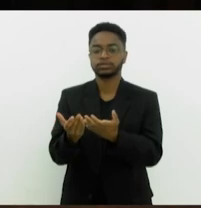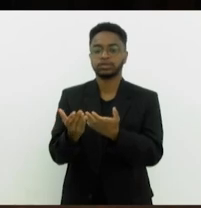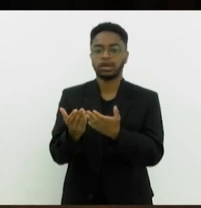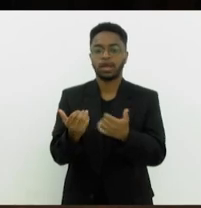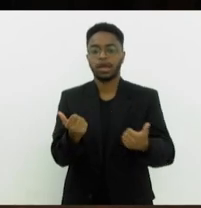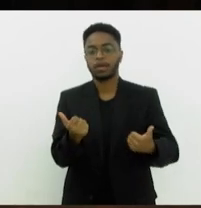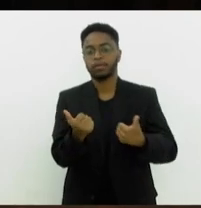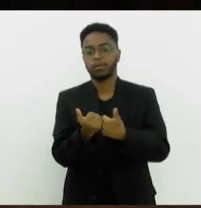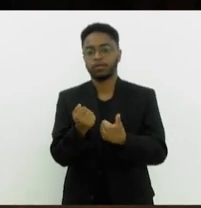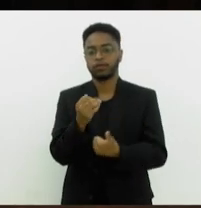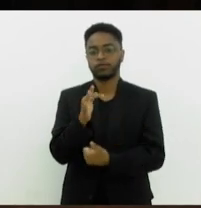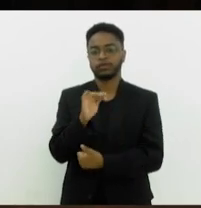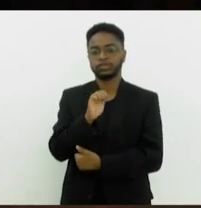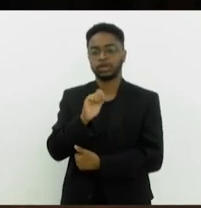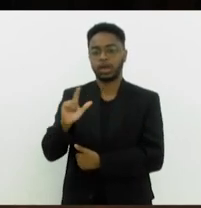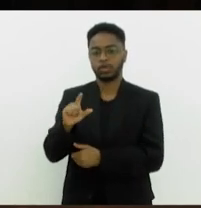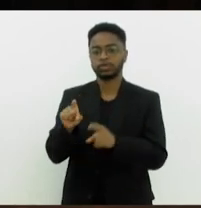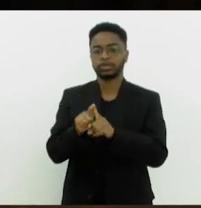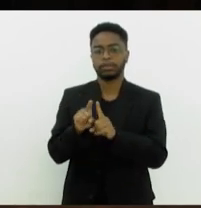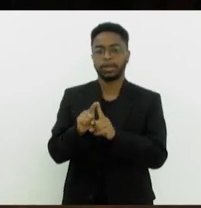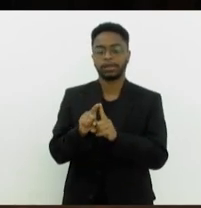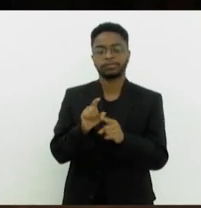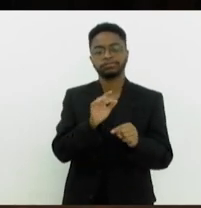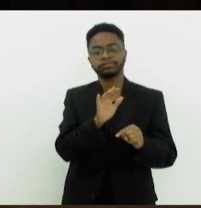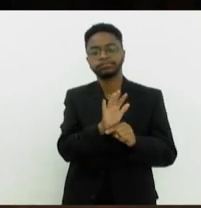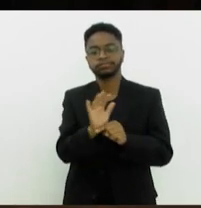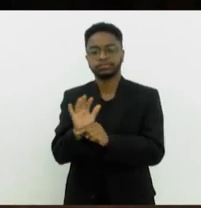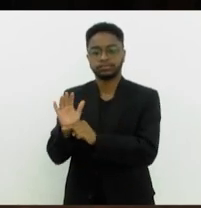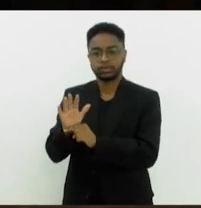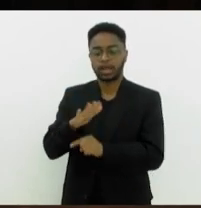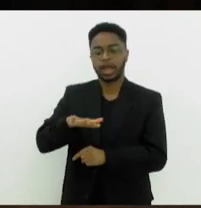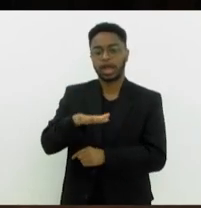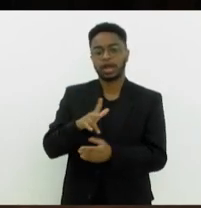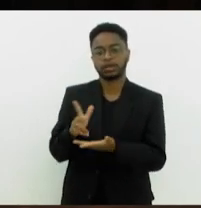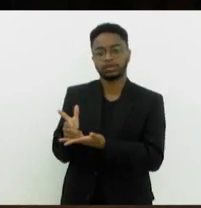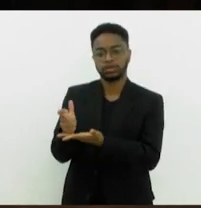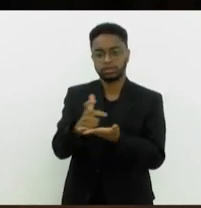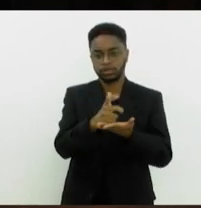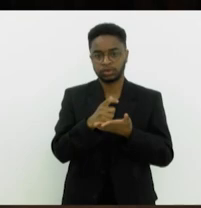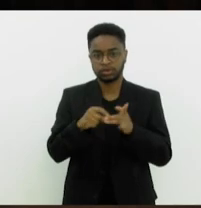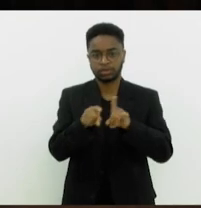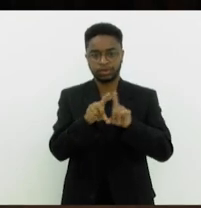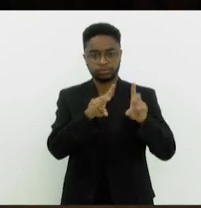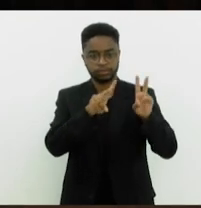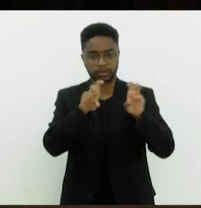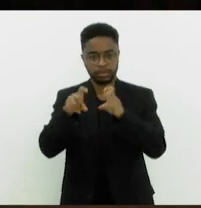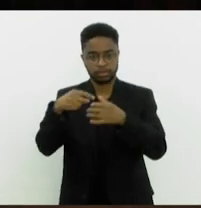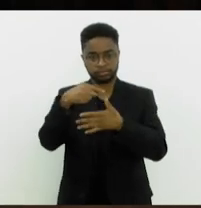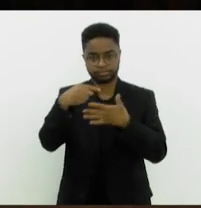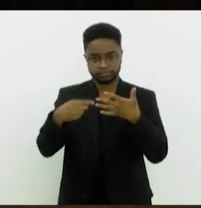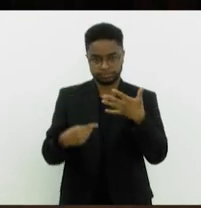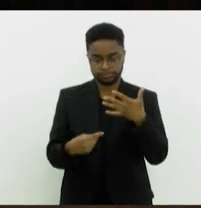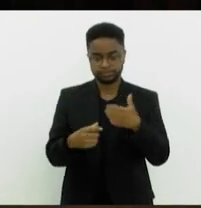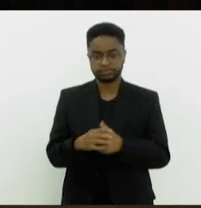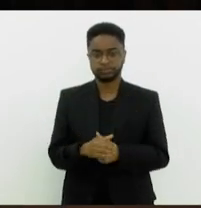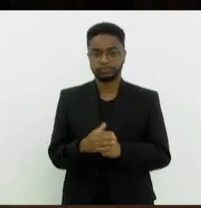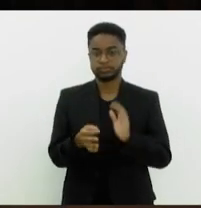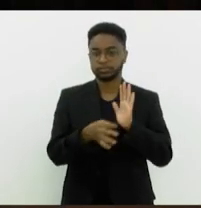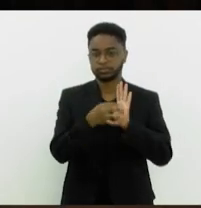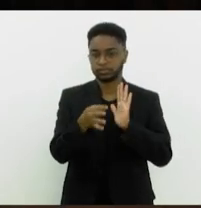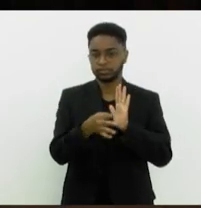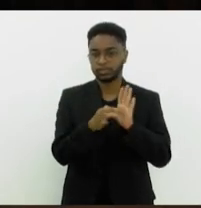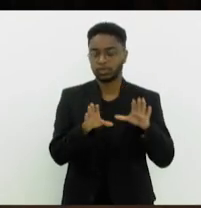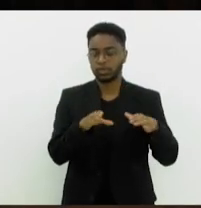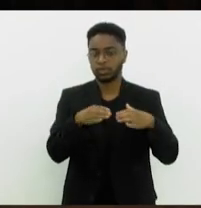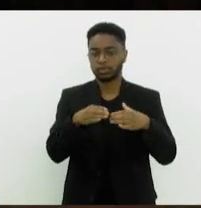incentivos fiscais e benefícios de natureza tributária e da outras providências. Parecer das comissões